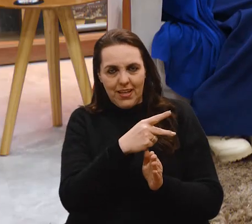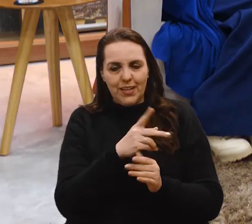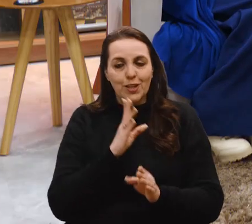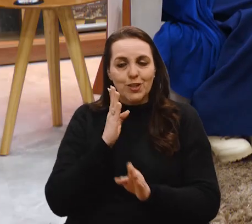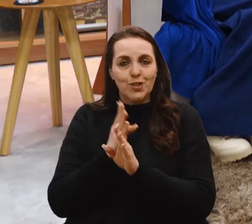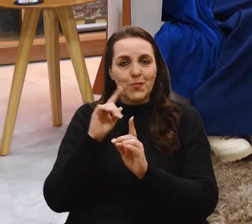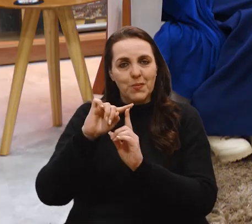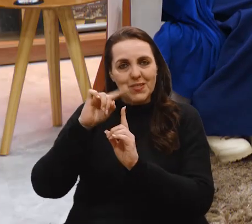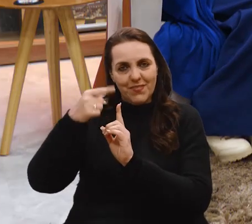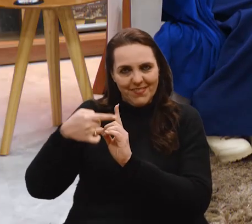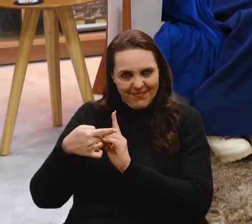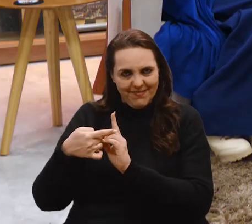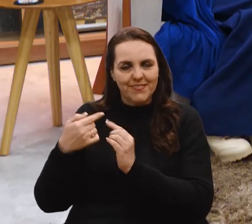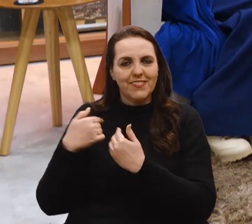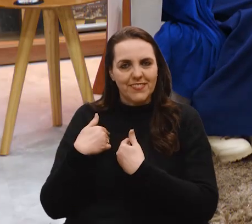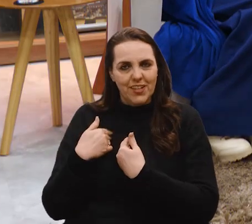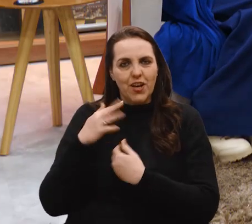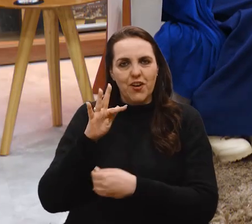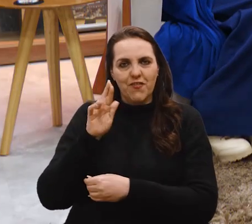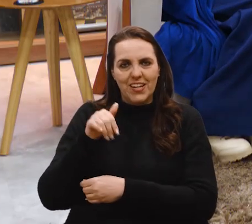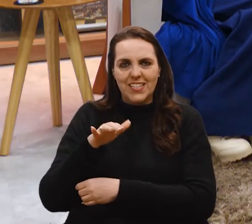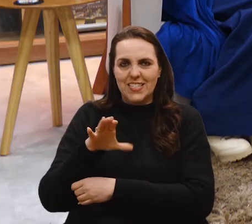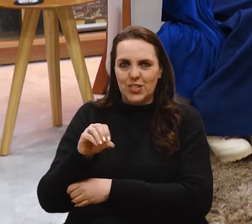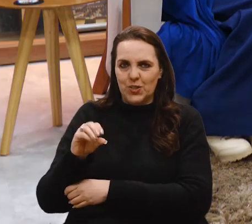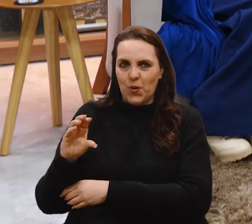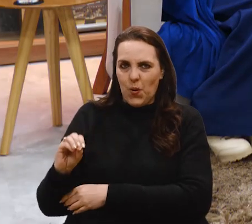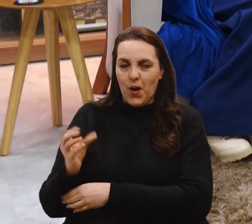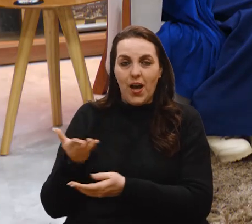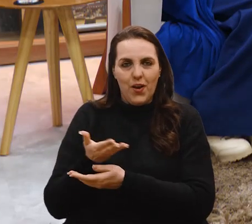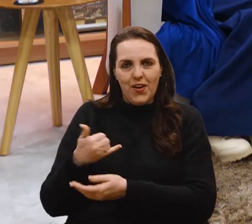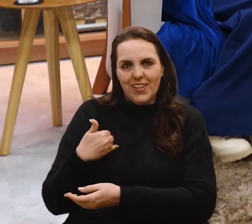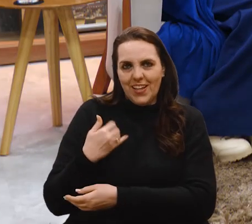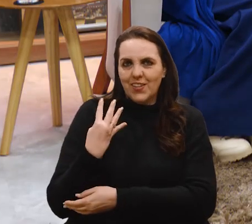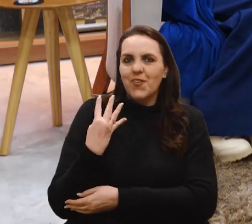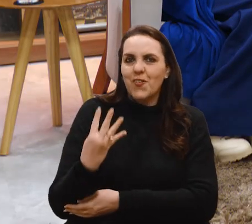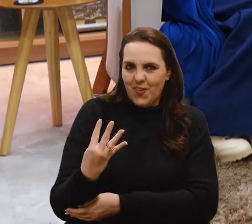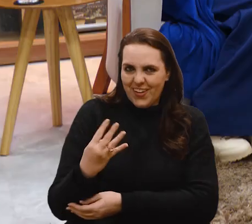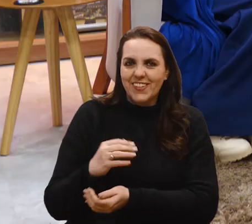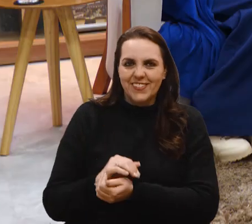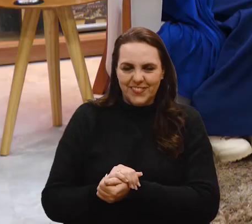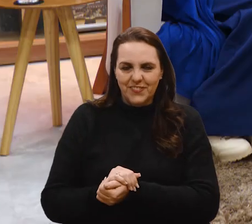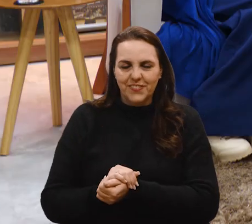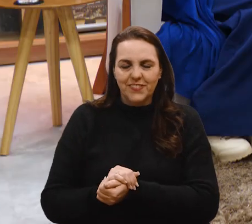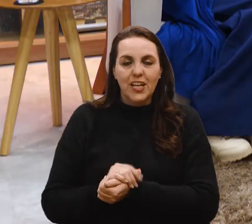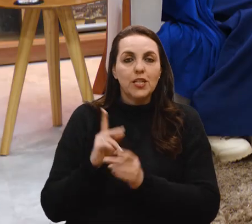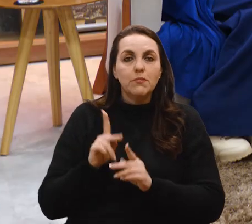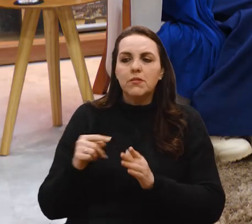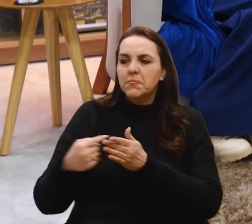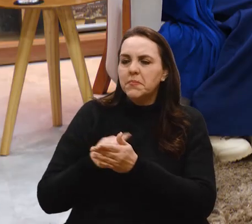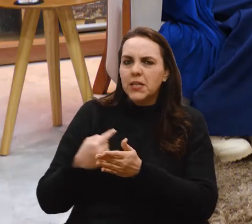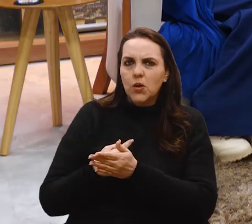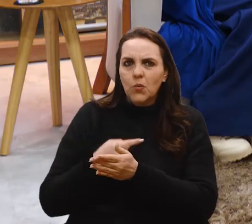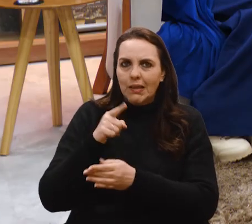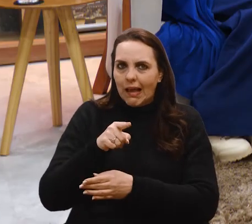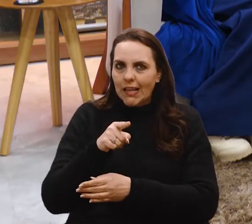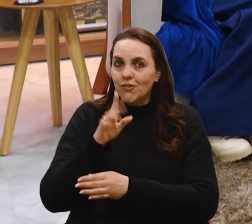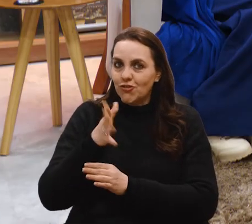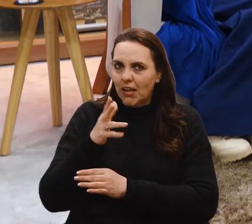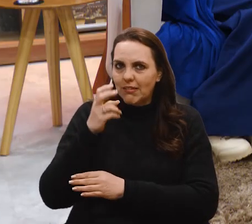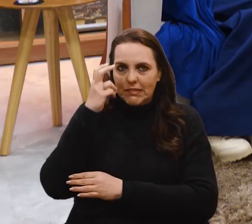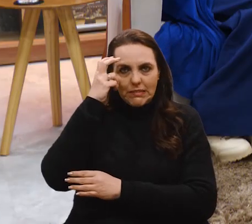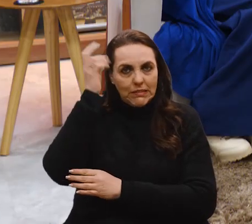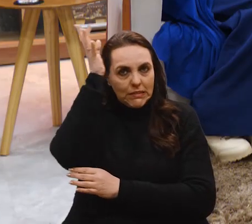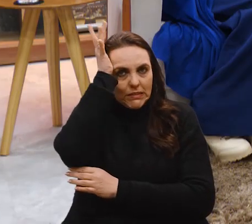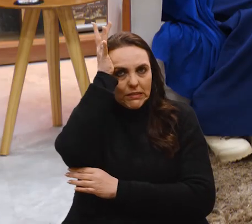descobrimos uma gestação e do Francisco, então temos o Francisco que vai fazer 4 anos agora. E as pessoas perguntam, é superdotado? Eu não